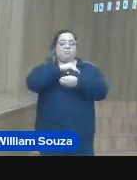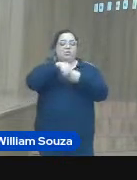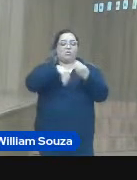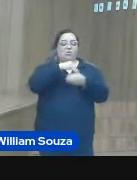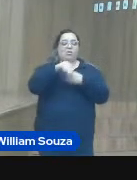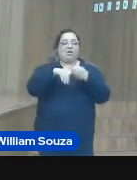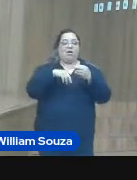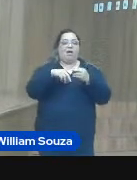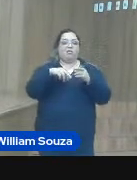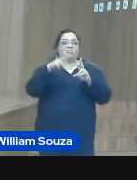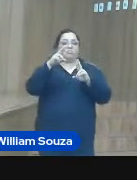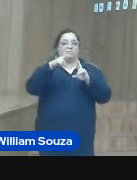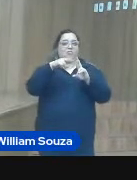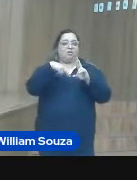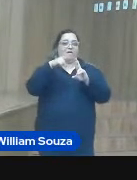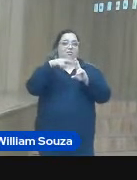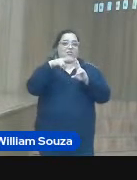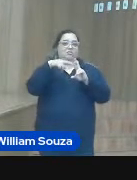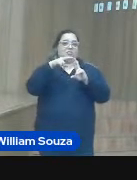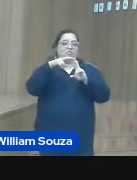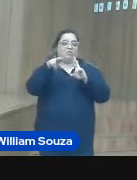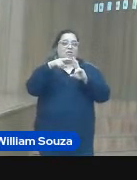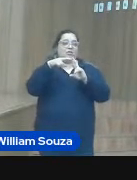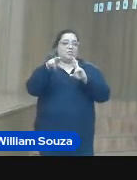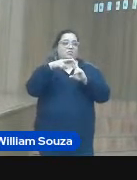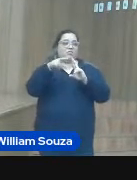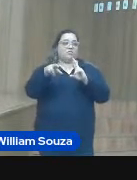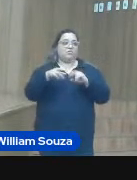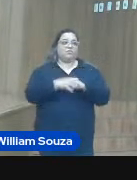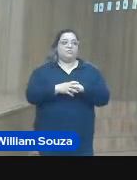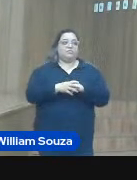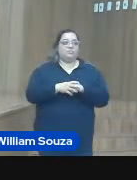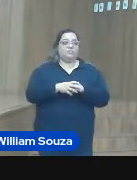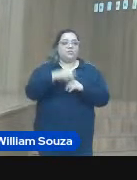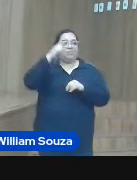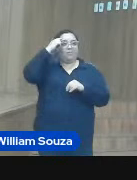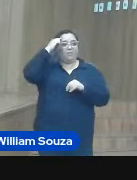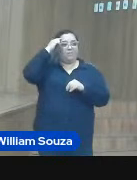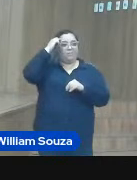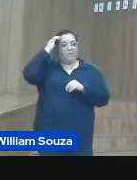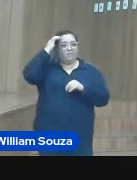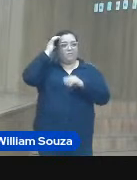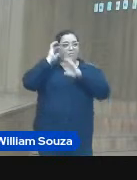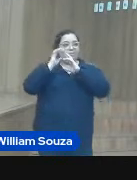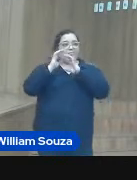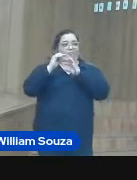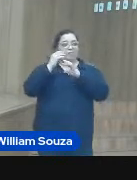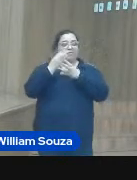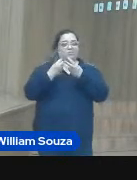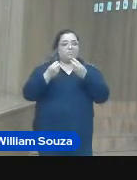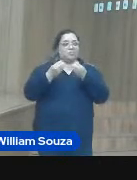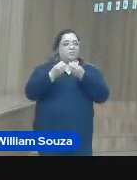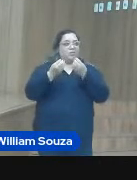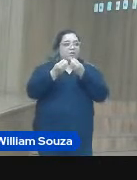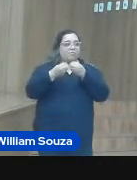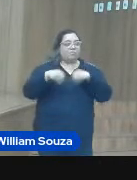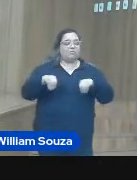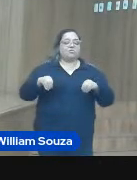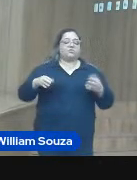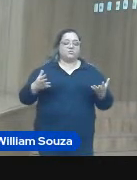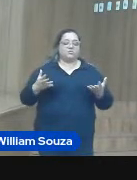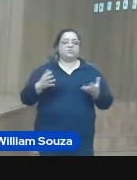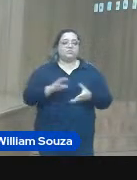memória do povo foi destruída. O corpo dessas pessoas foi destruído.